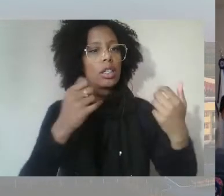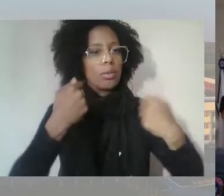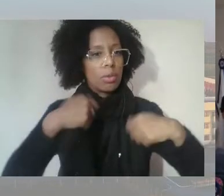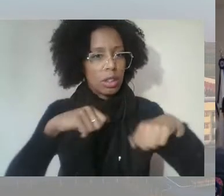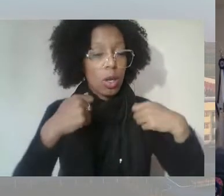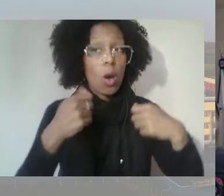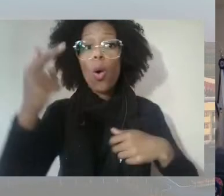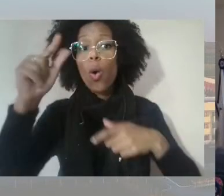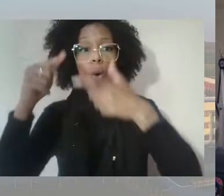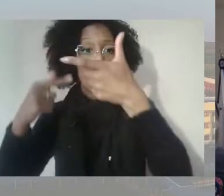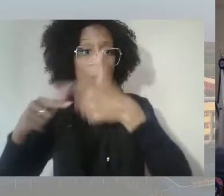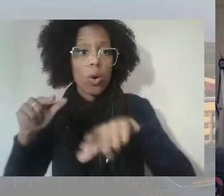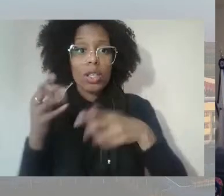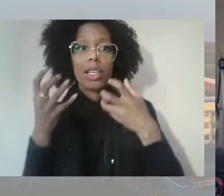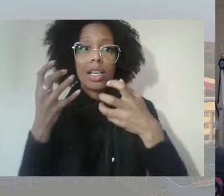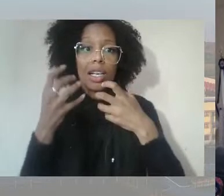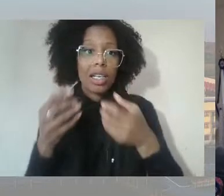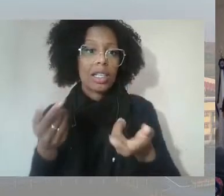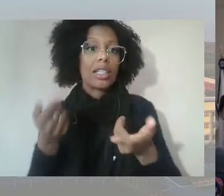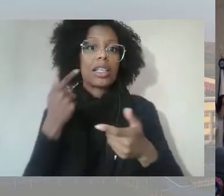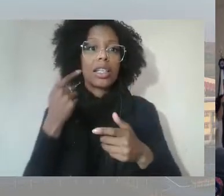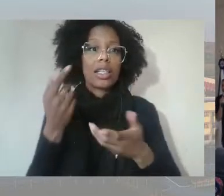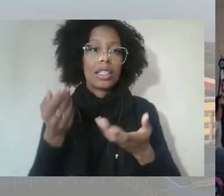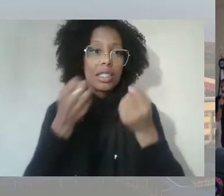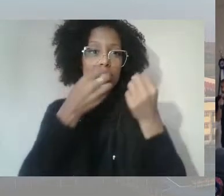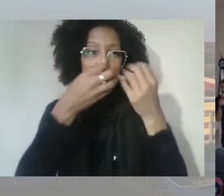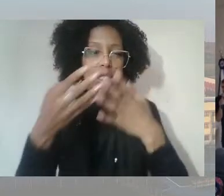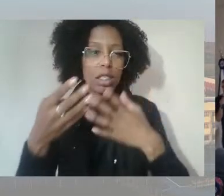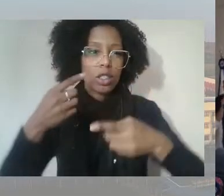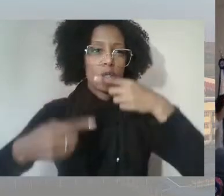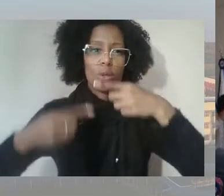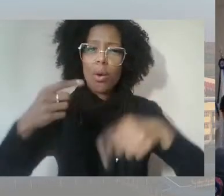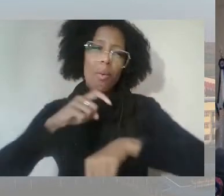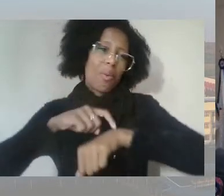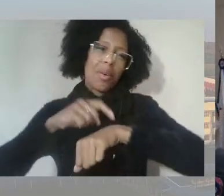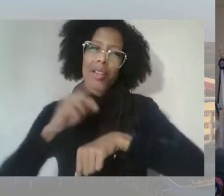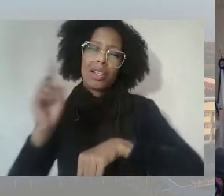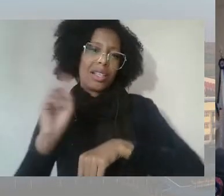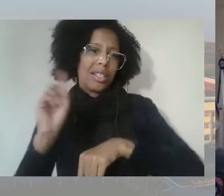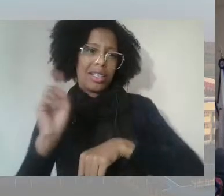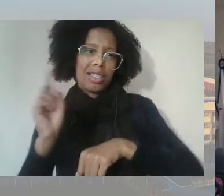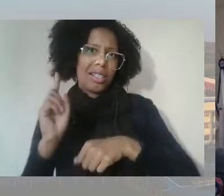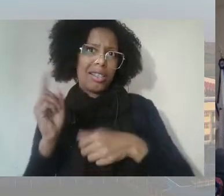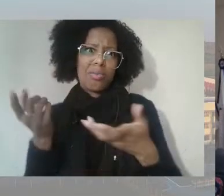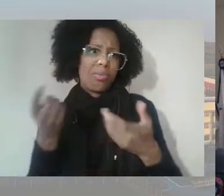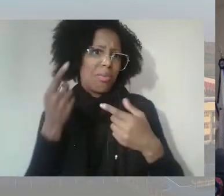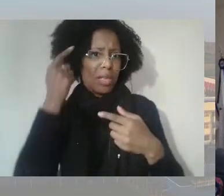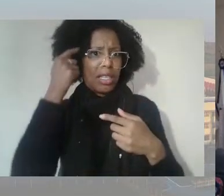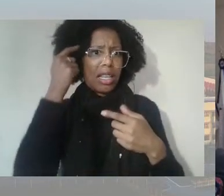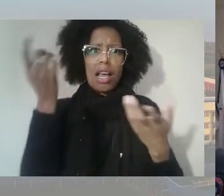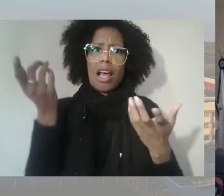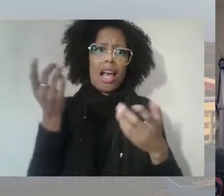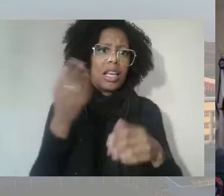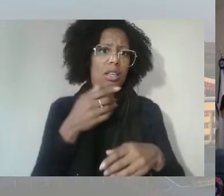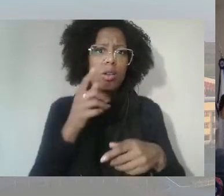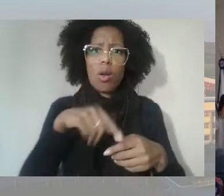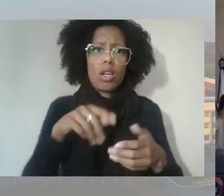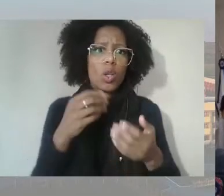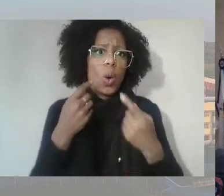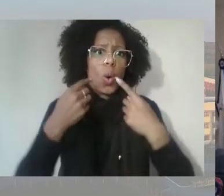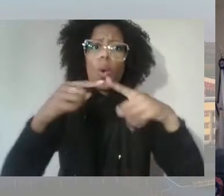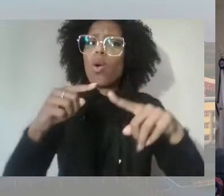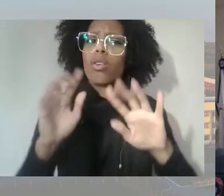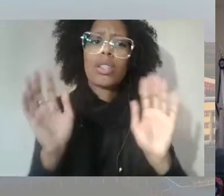querem defender a pauta da discussão que não era o momento. Isso não nos faz inimigos, isso não nos faz melhores